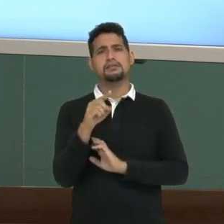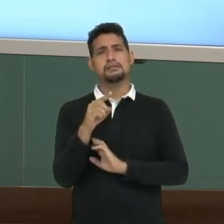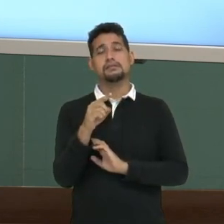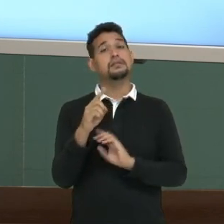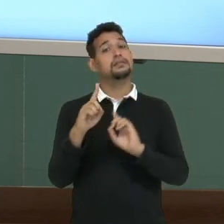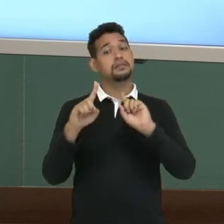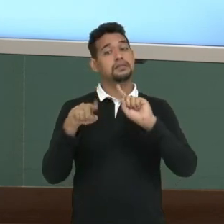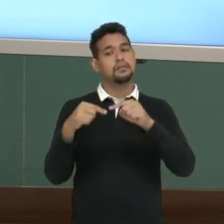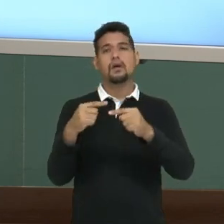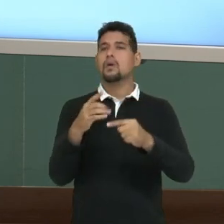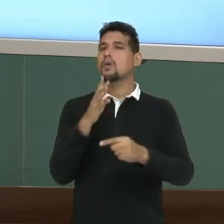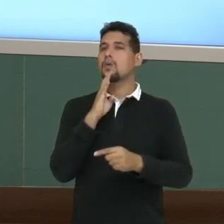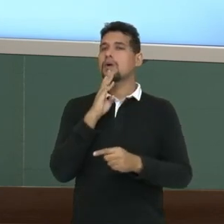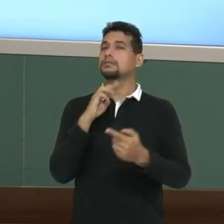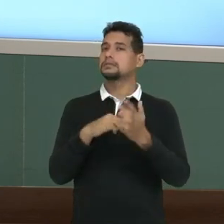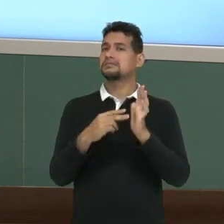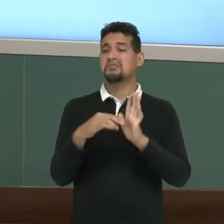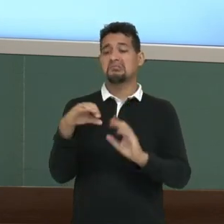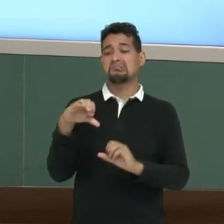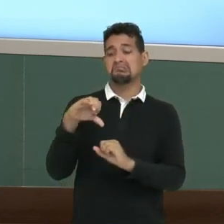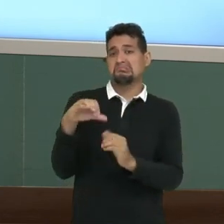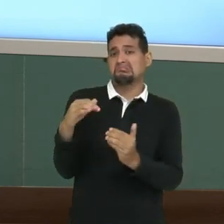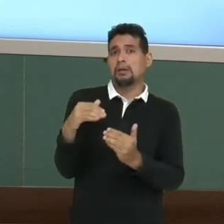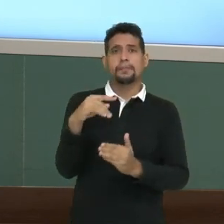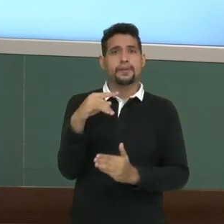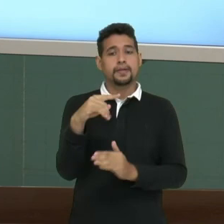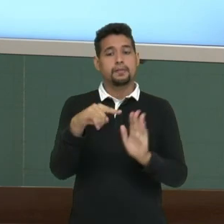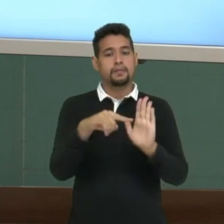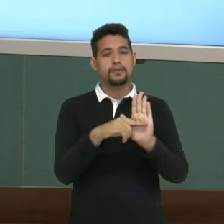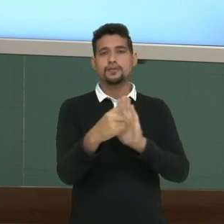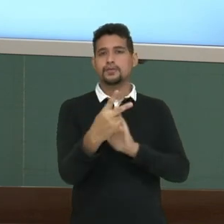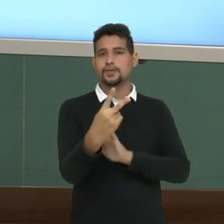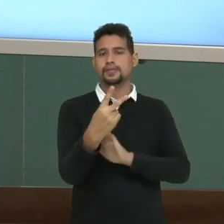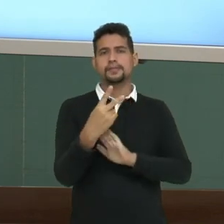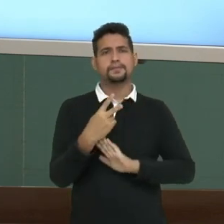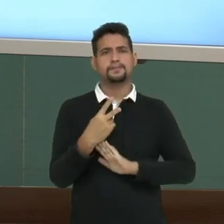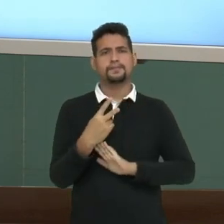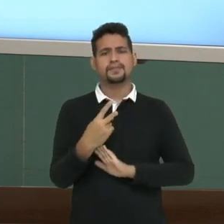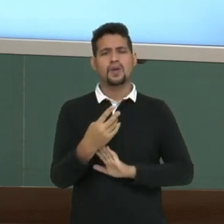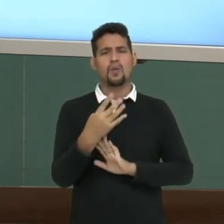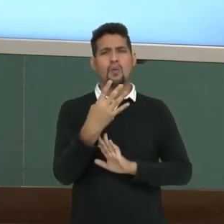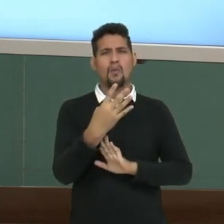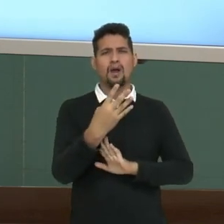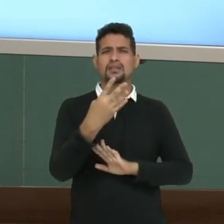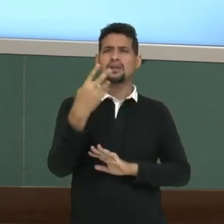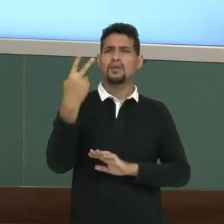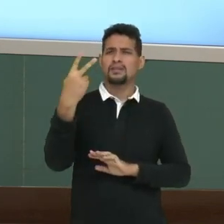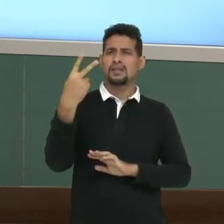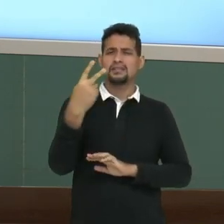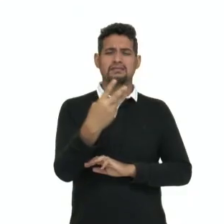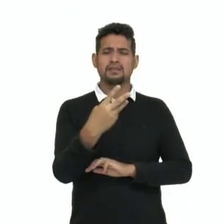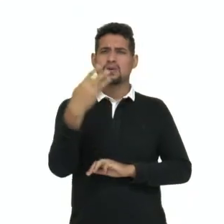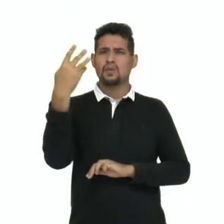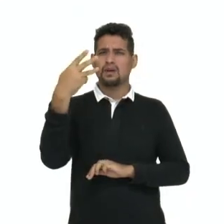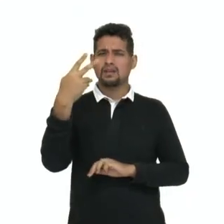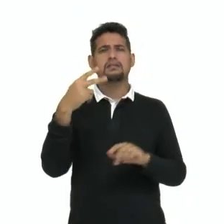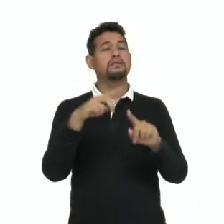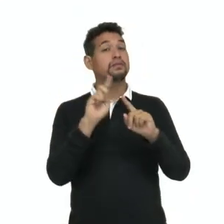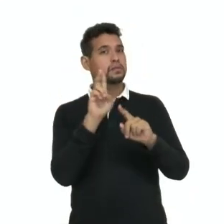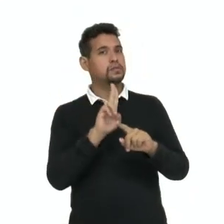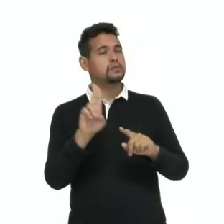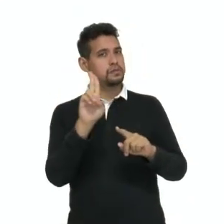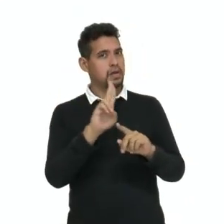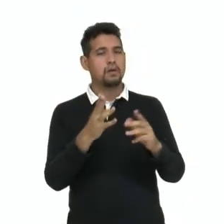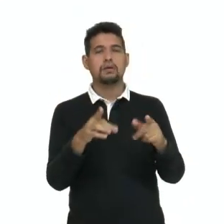que nós conhecemos, que é a nossa incógnita, que é P, menos 2. O 4 ao quadrado e o 3 ao quadrado. Vamos operar